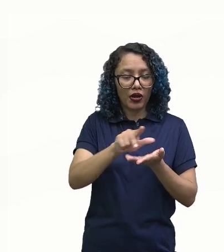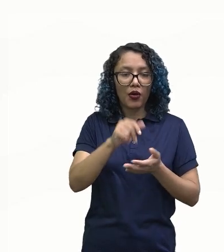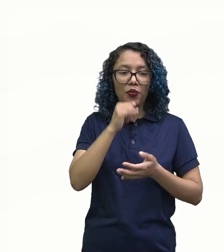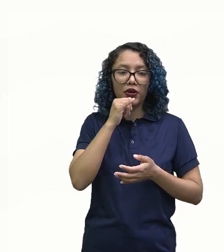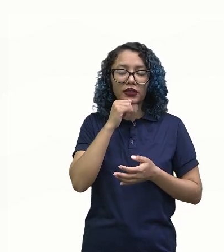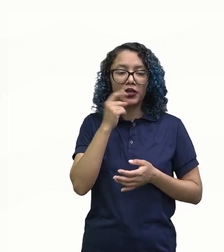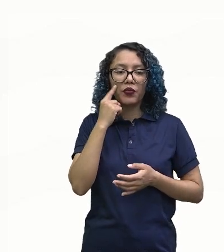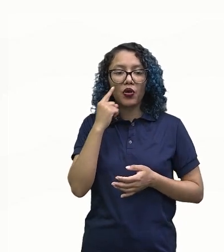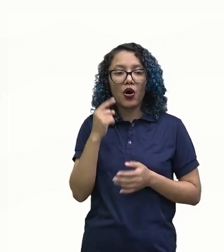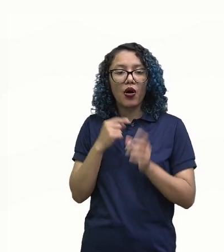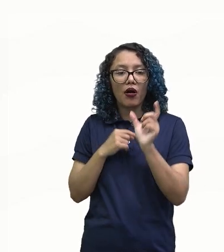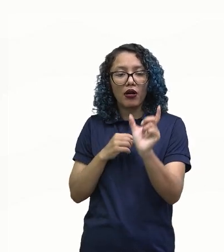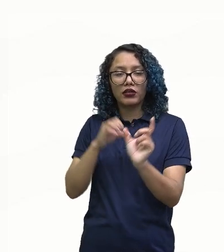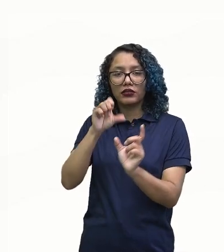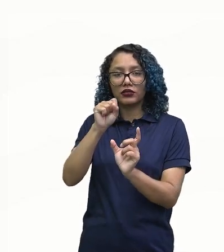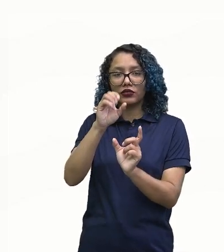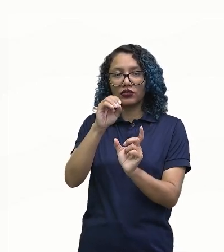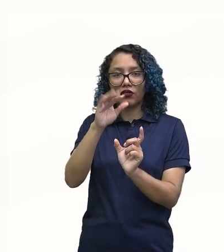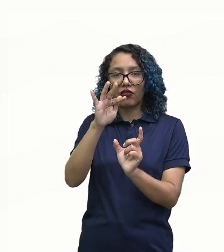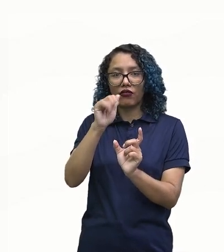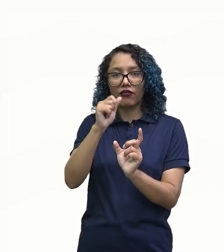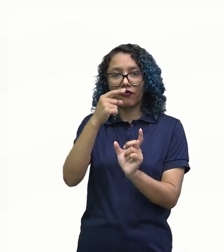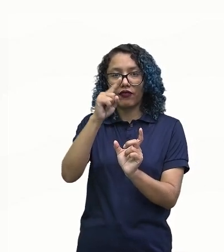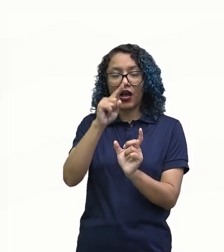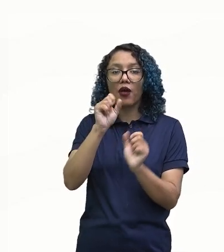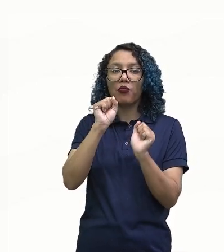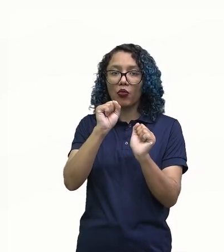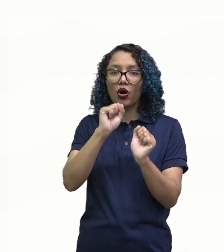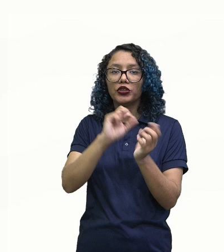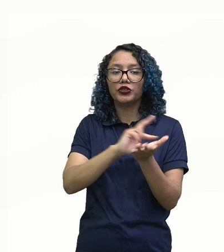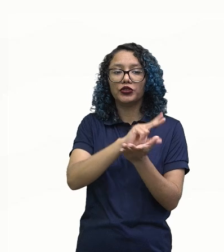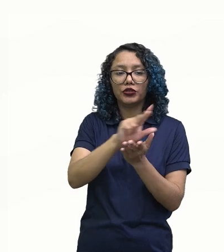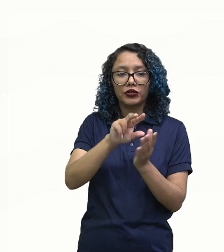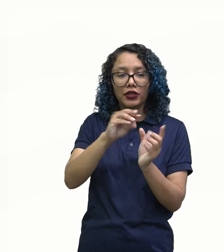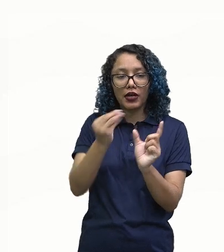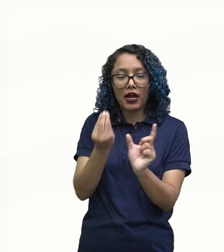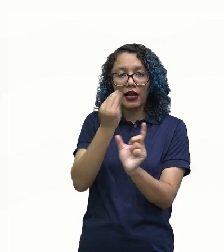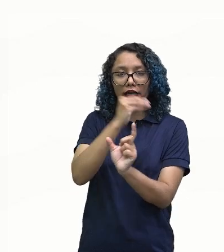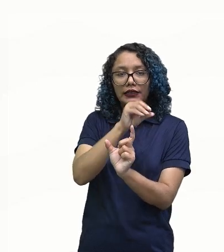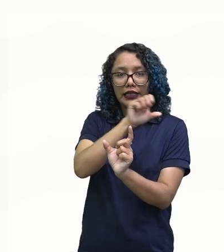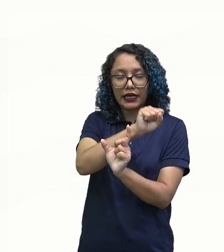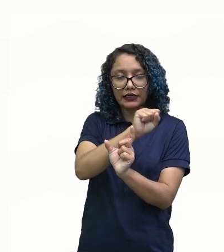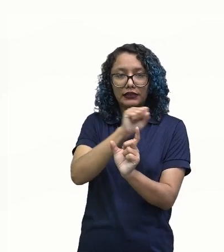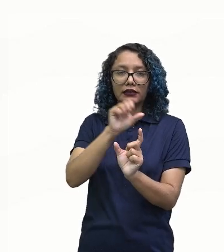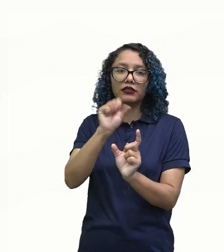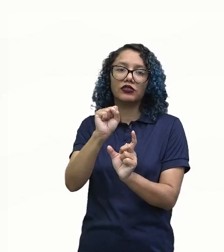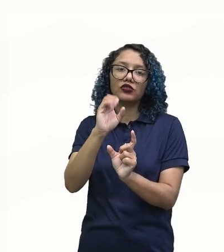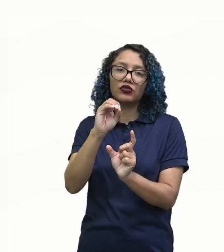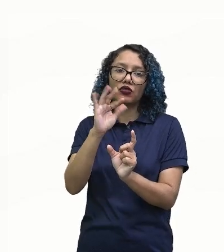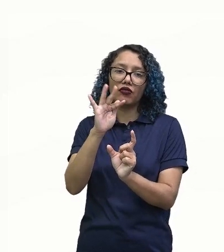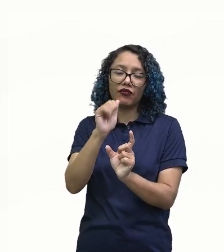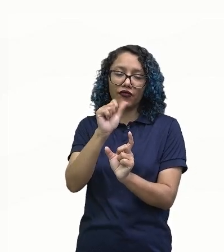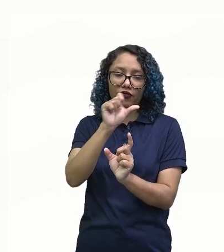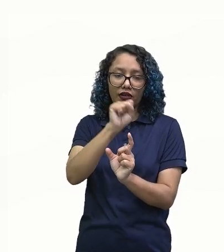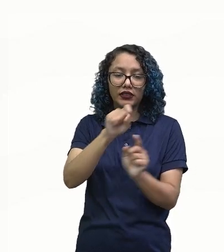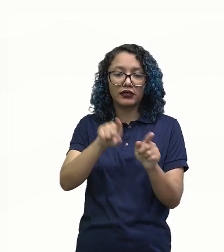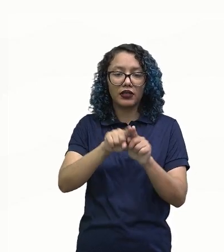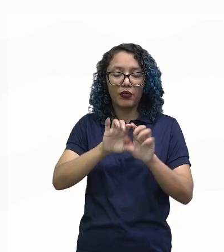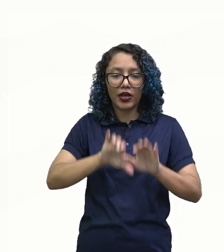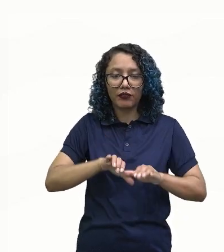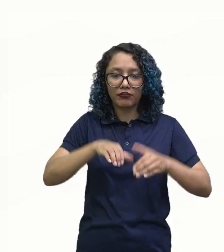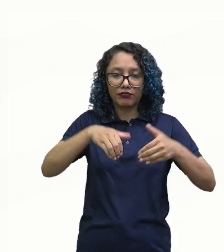sofá, eu posso fazer o plural, né? Sofás. Eu posso falar dominó, por